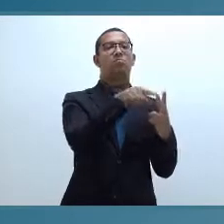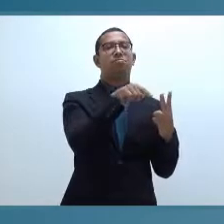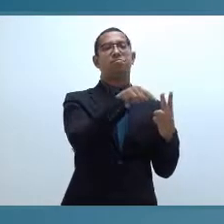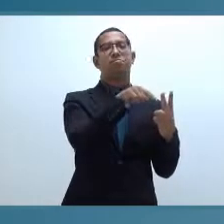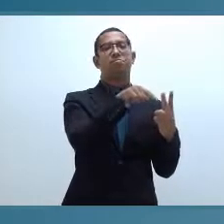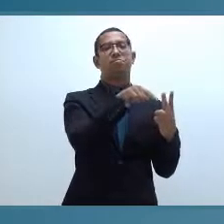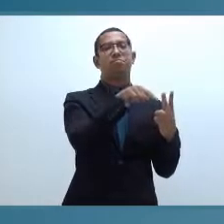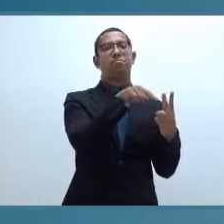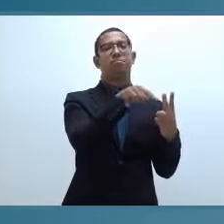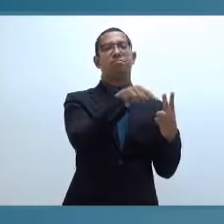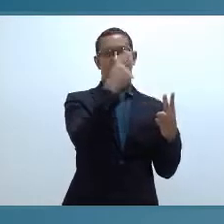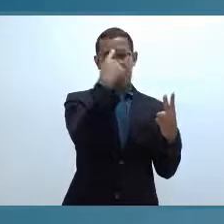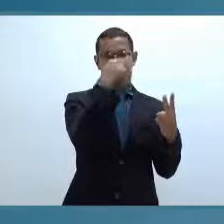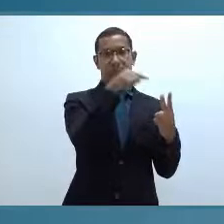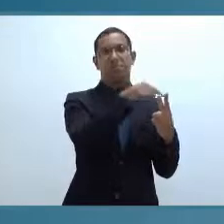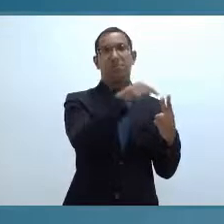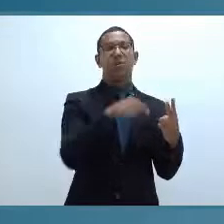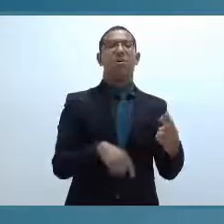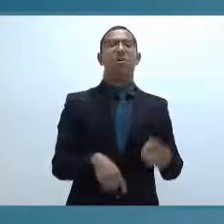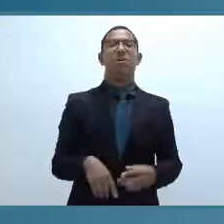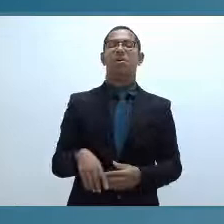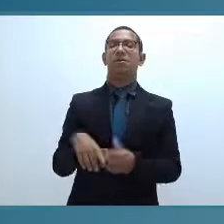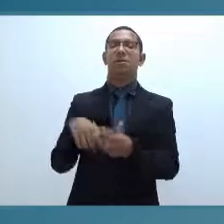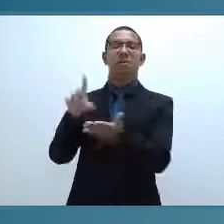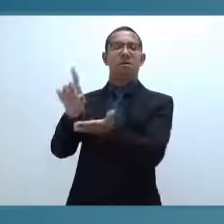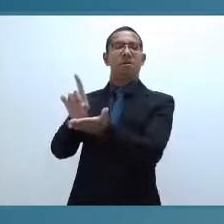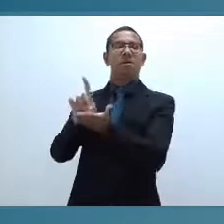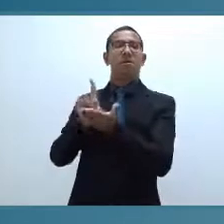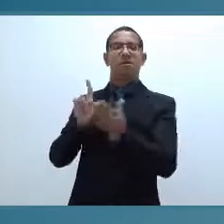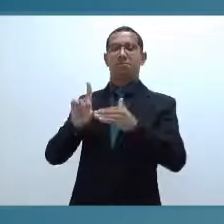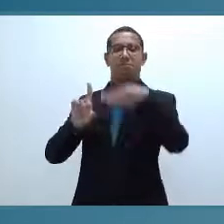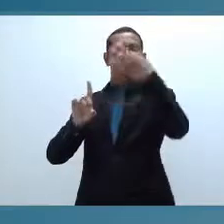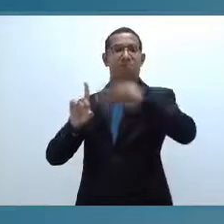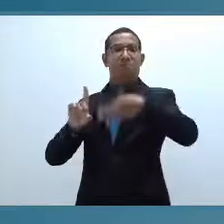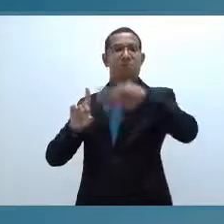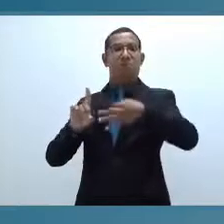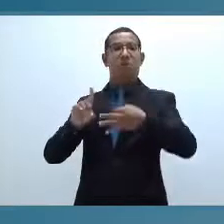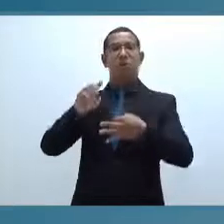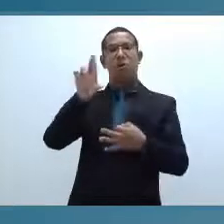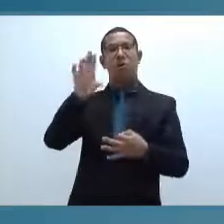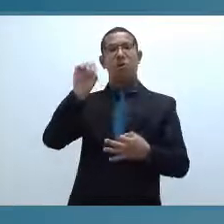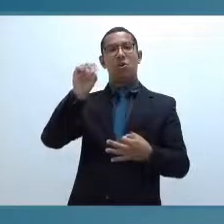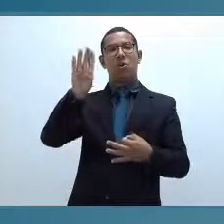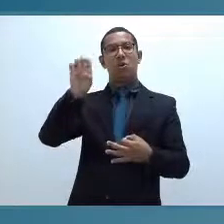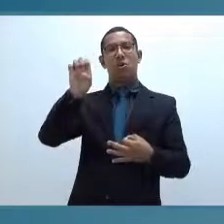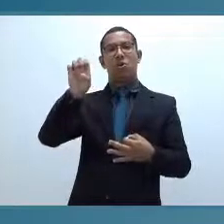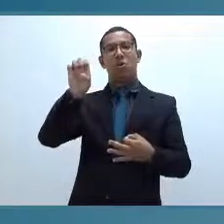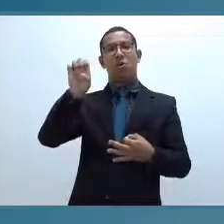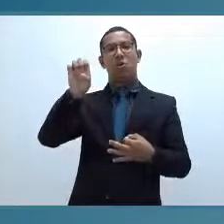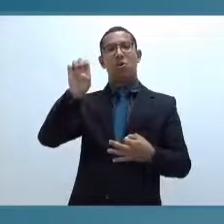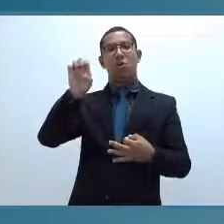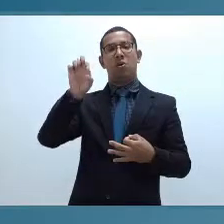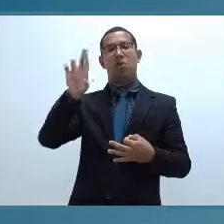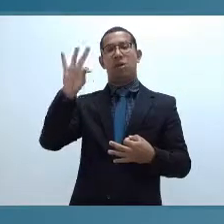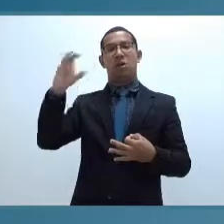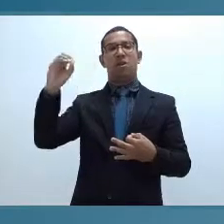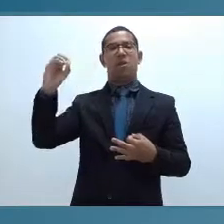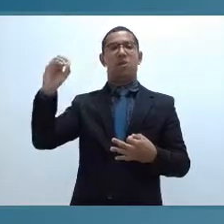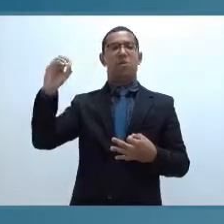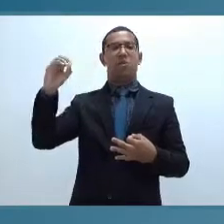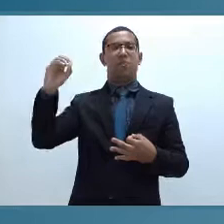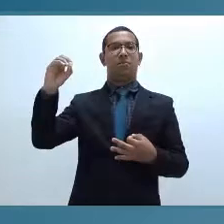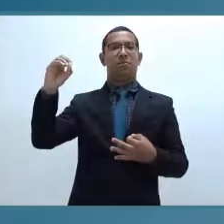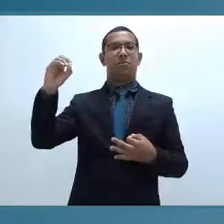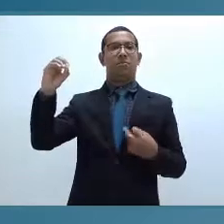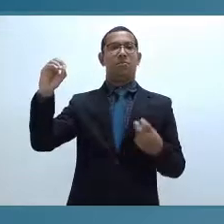Obrigada, desembargadora. Desembargador Roberto Moura. Obrigada, presidente. Diante de tudo que já foi explanado, eu